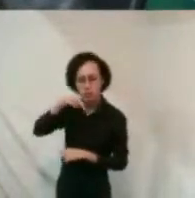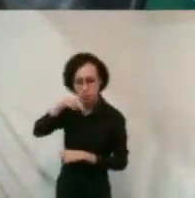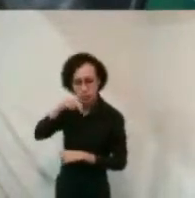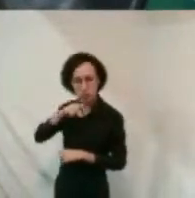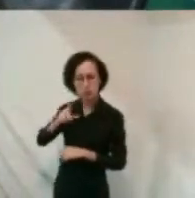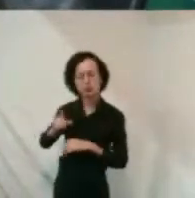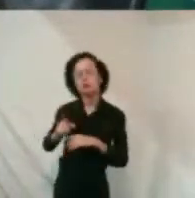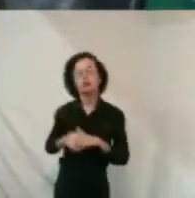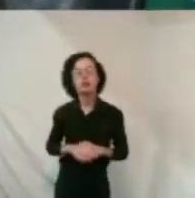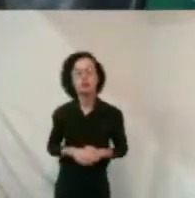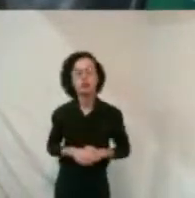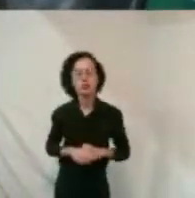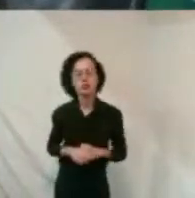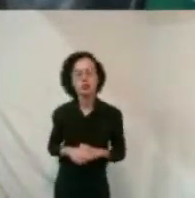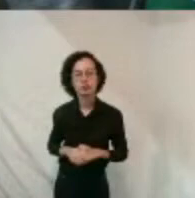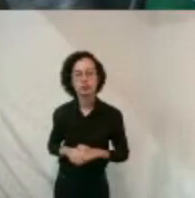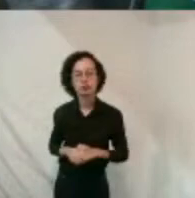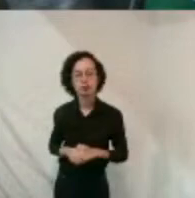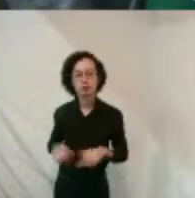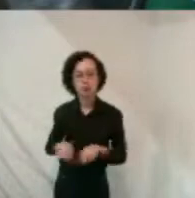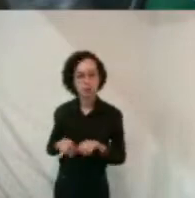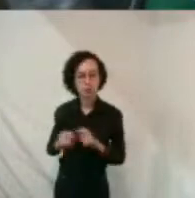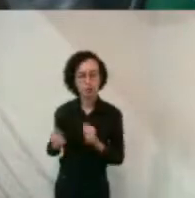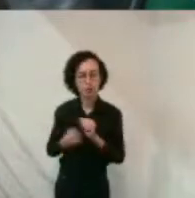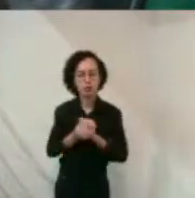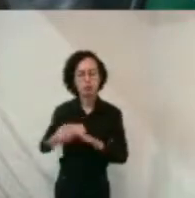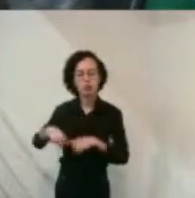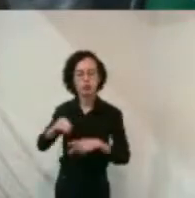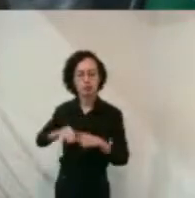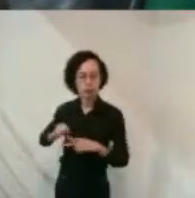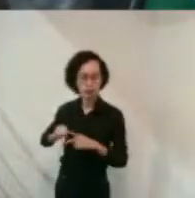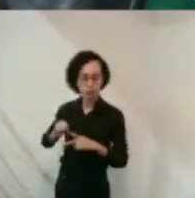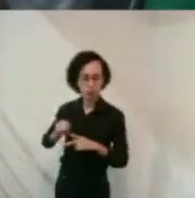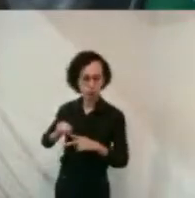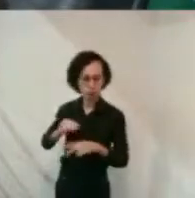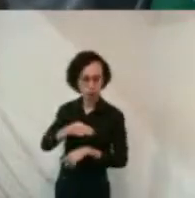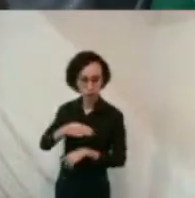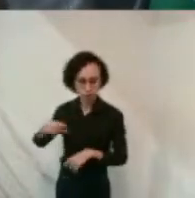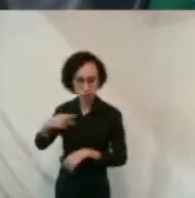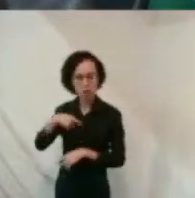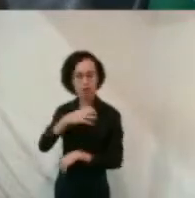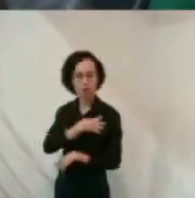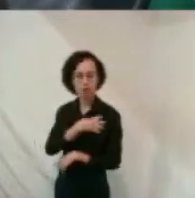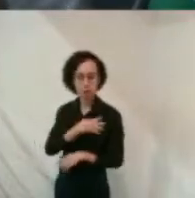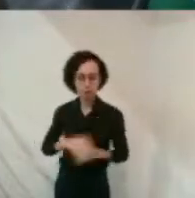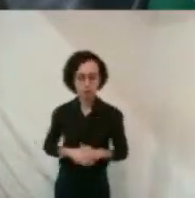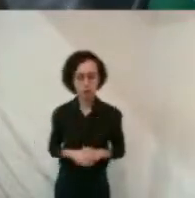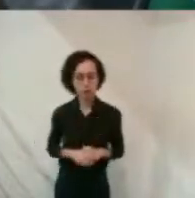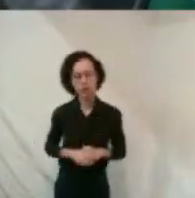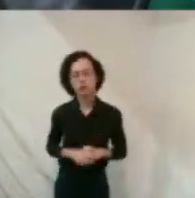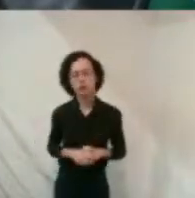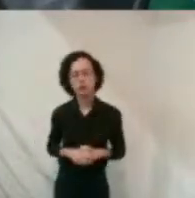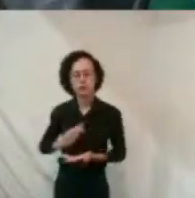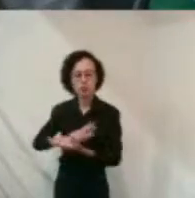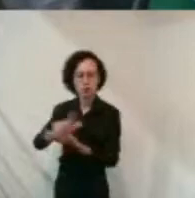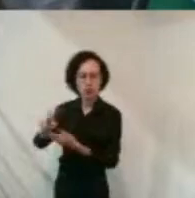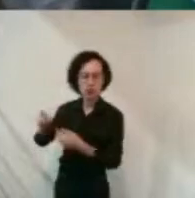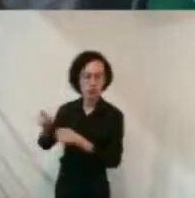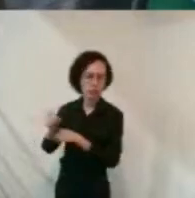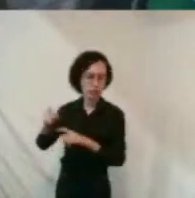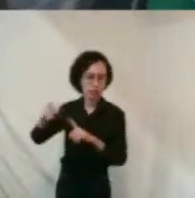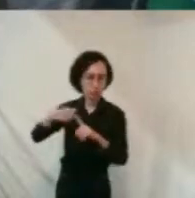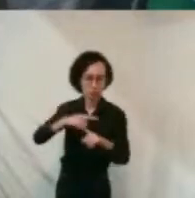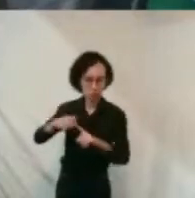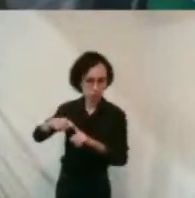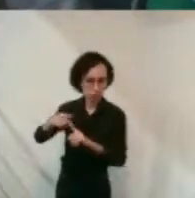Bonfim, no sertão da Bahia, e ninguém sabe, não tem repercussão, ninguém se interessa. Quando nós fechamos Itacaré, nossa, foi uma